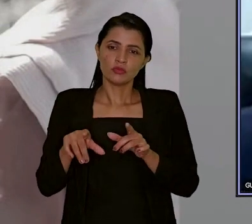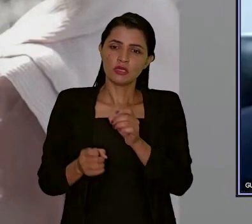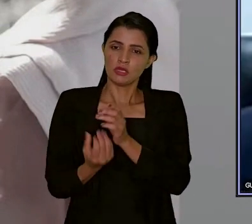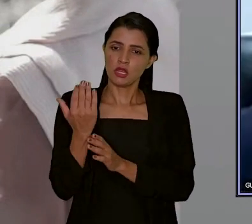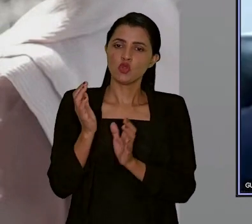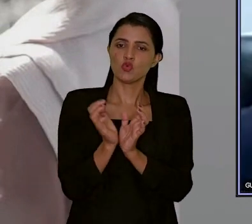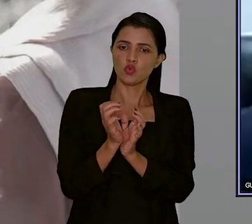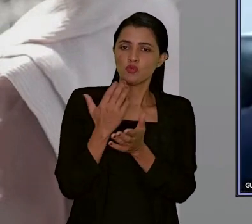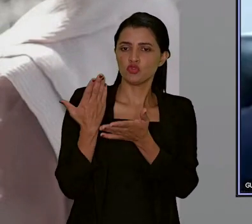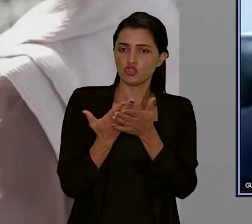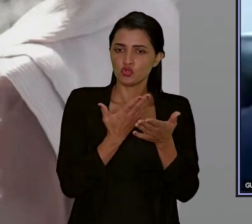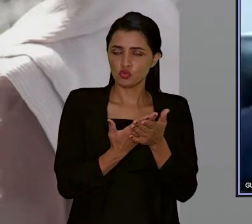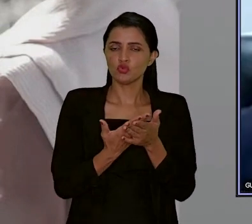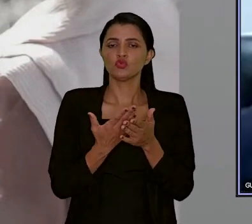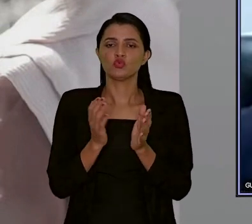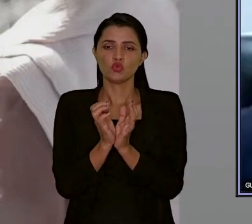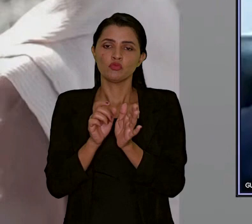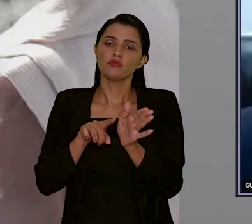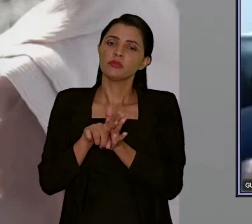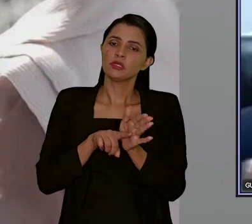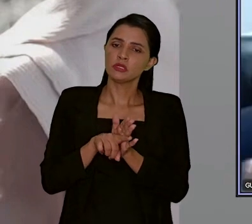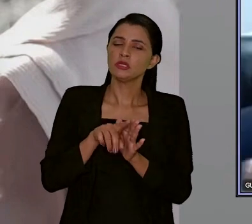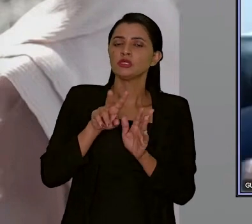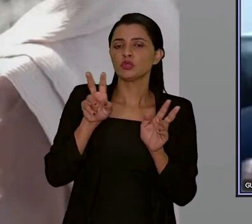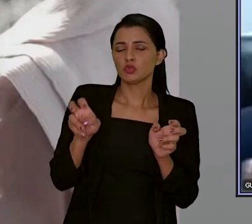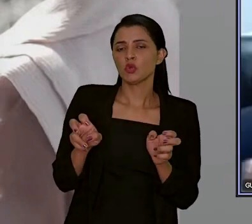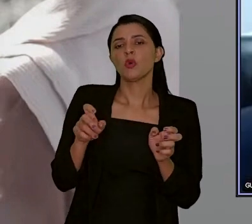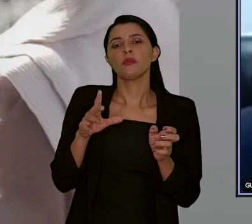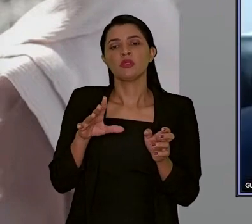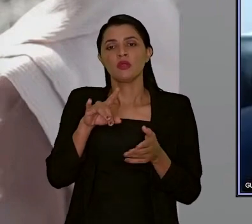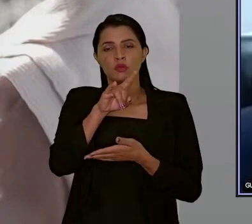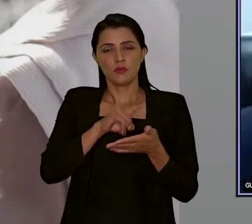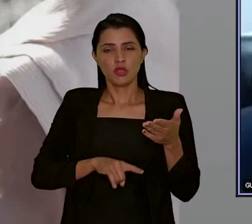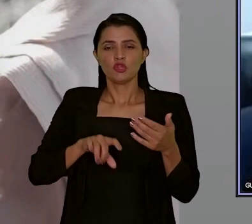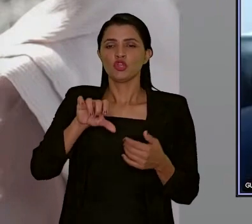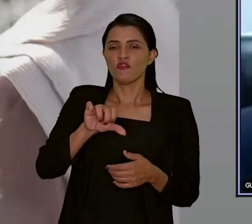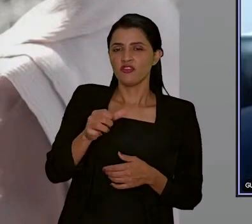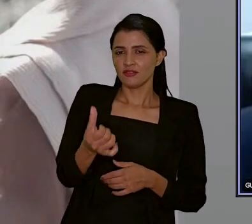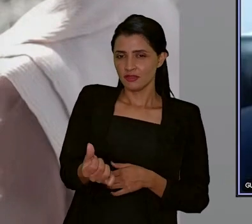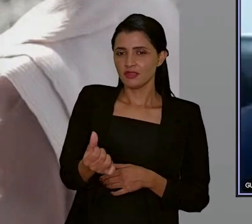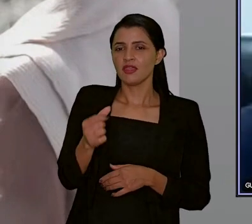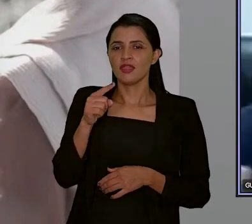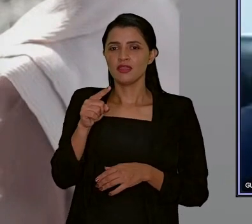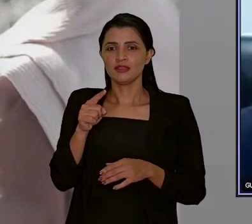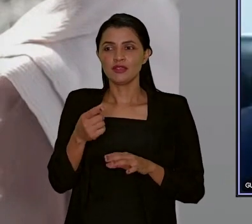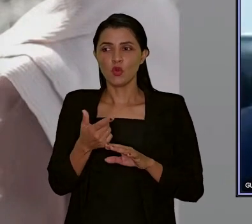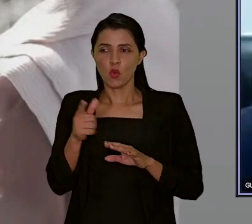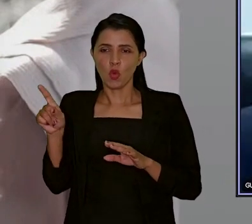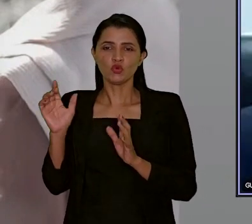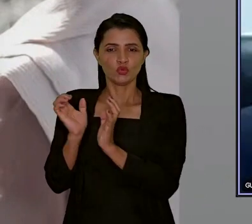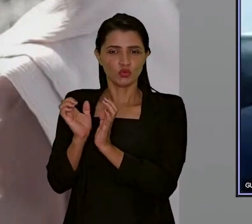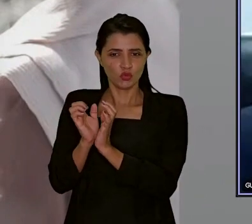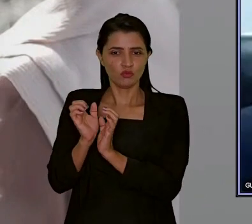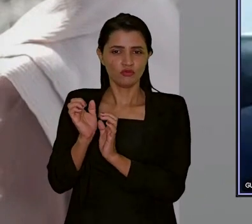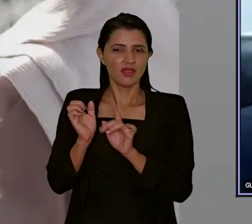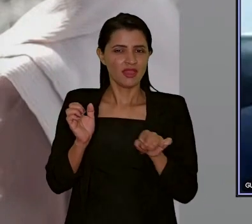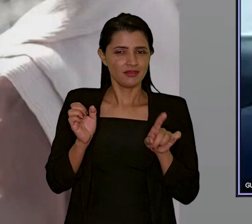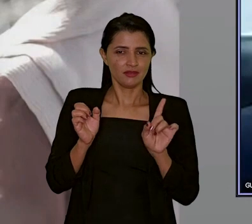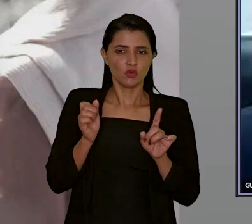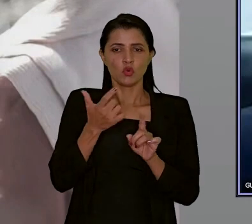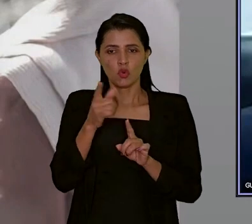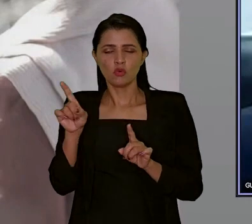e de pesquisas sobre a Convenção de 96, fora até do nosso grupo aqui do Juiz de Enlace. E já há alguns trabalhos